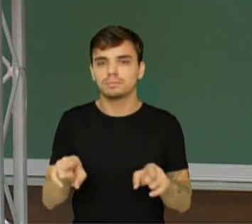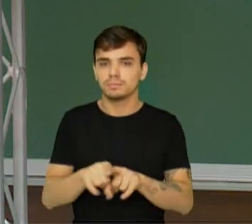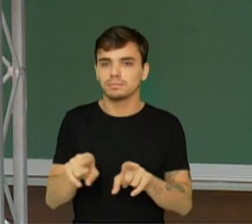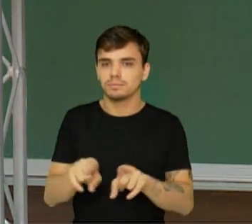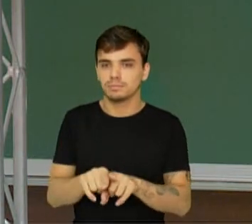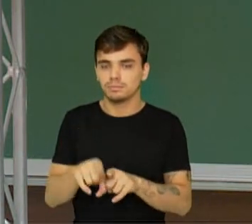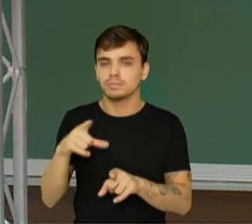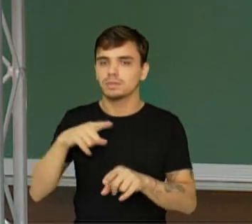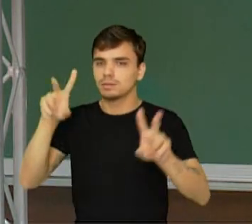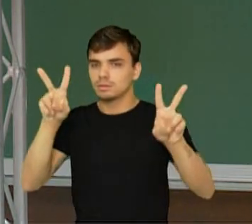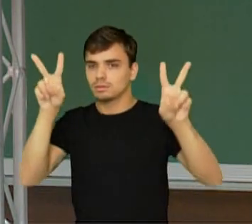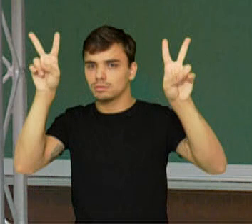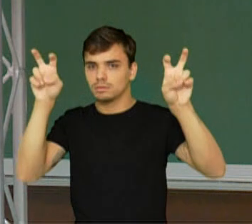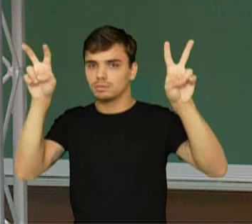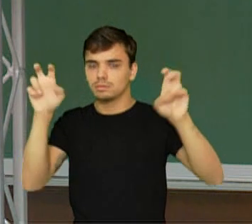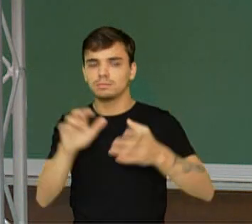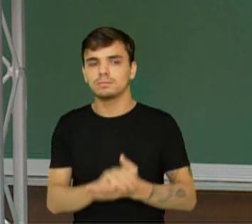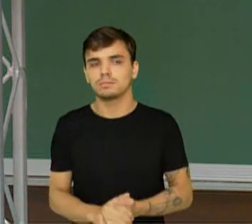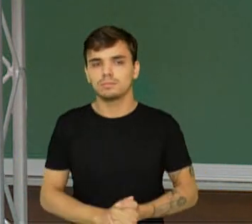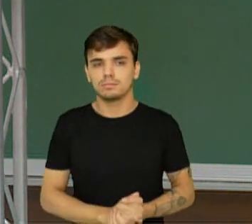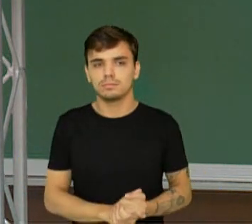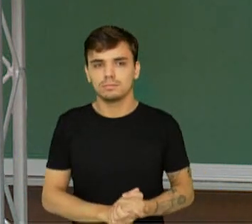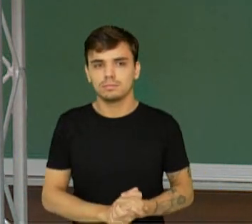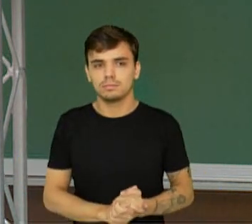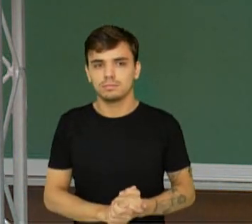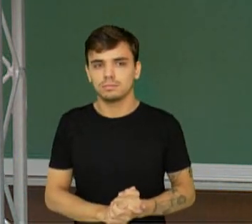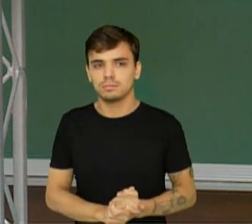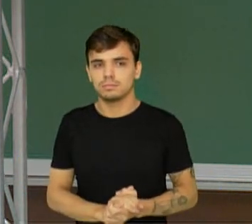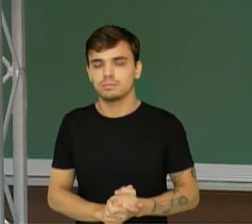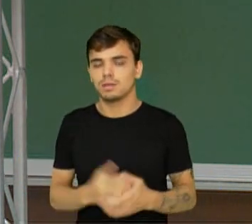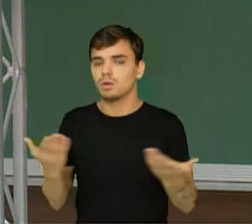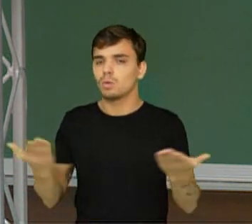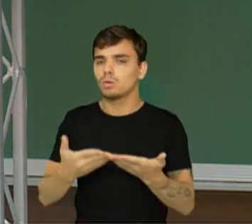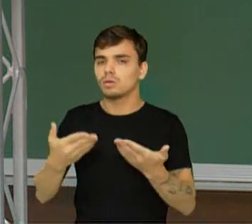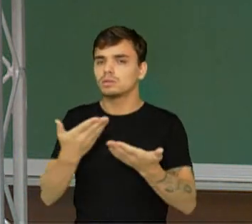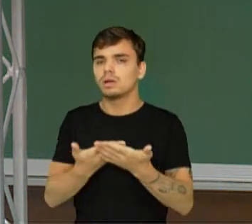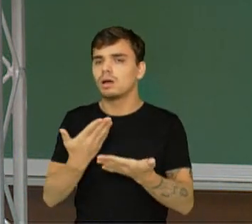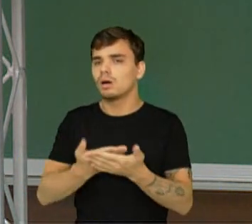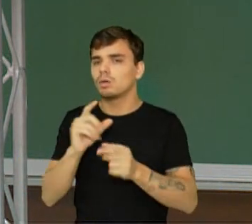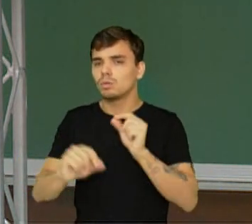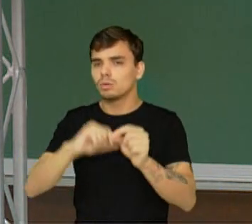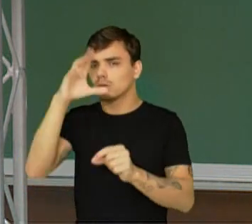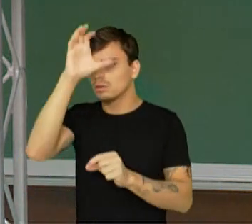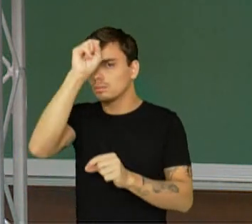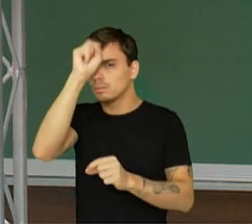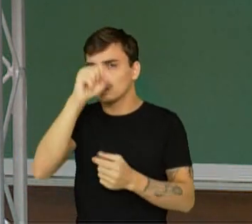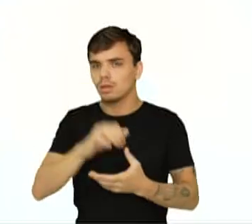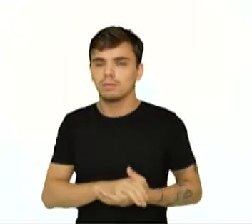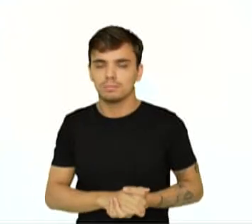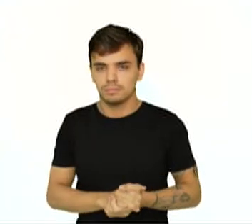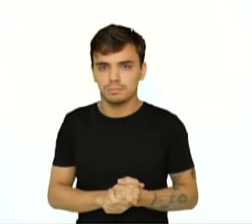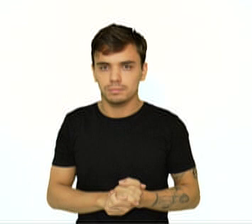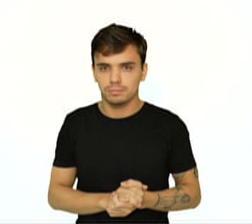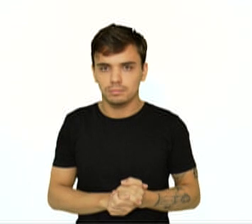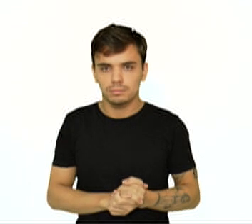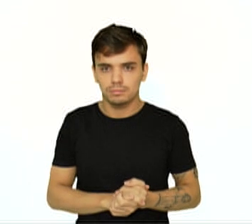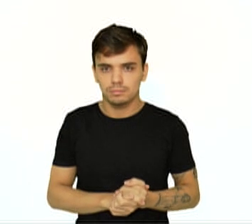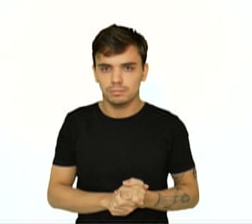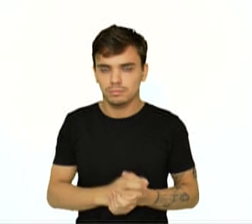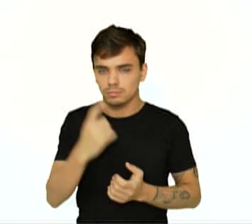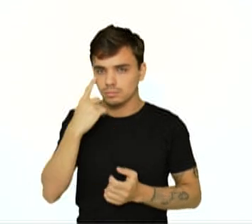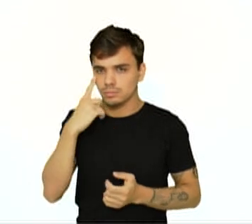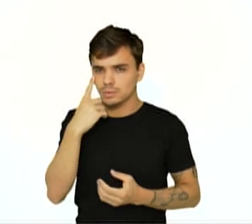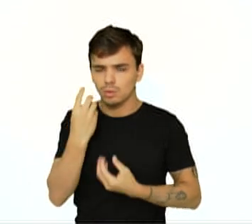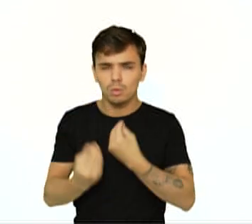à temática. E em la classe de hoje, que vamos a ver, que nós vamos estudar hoje? Hoje, como